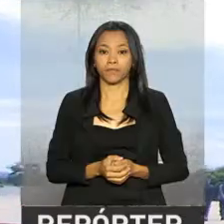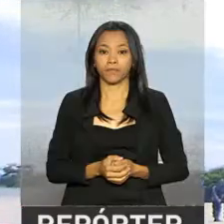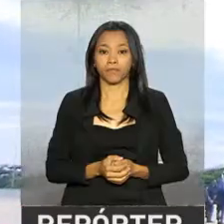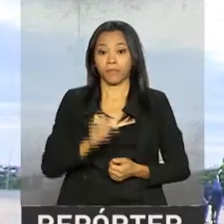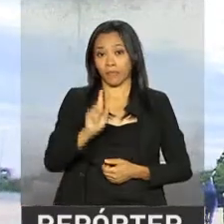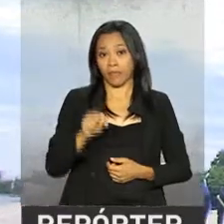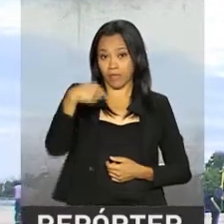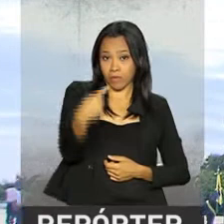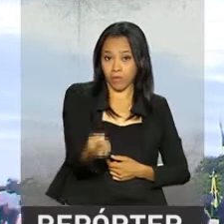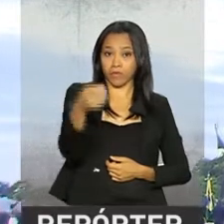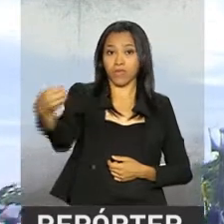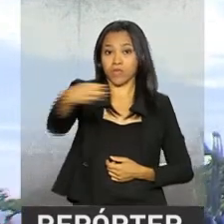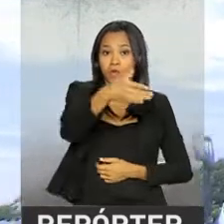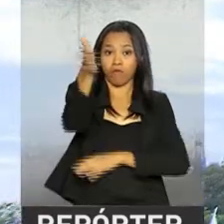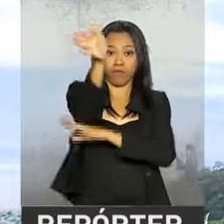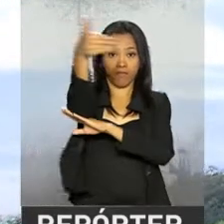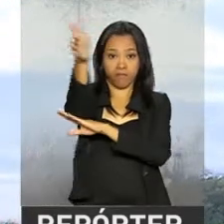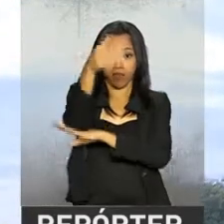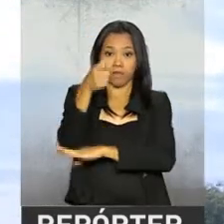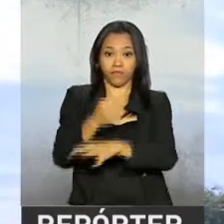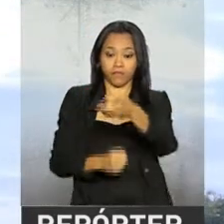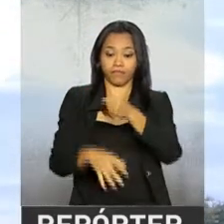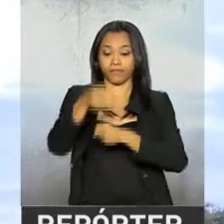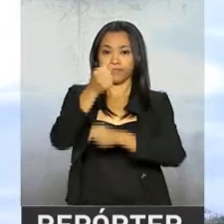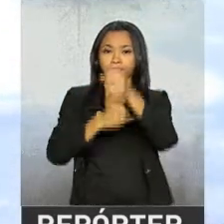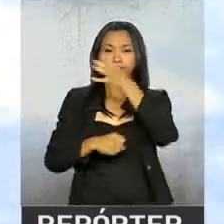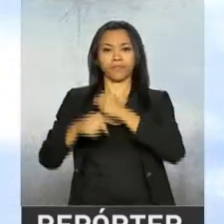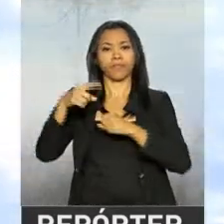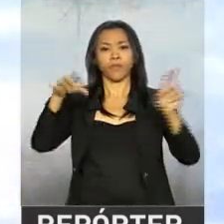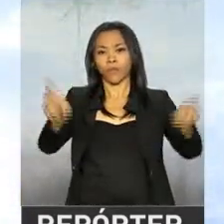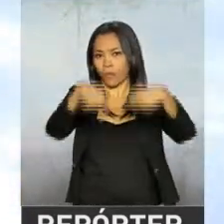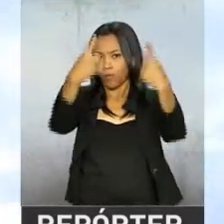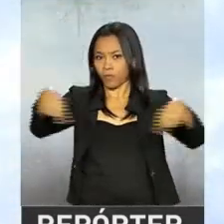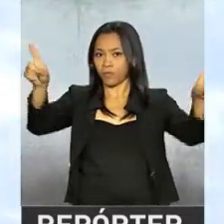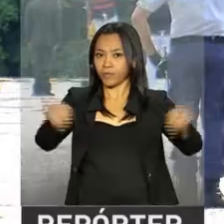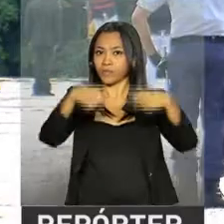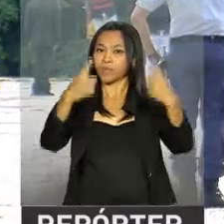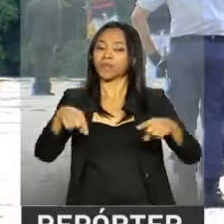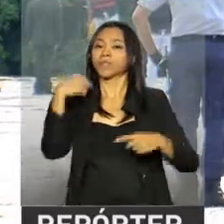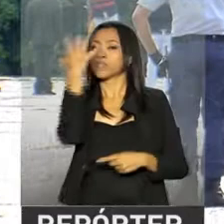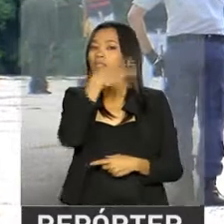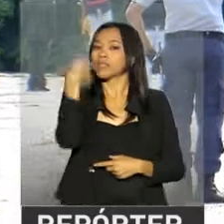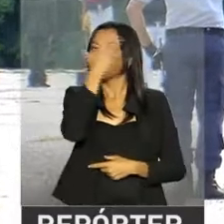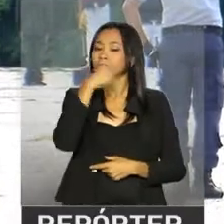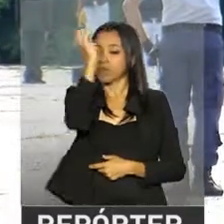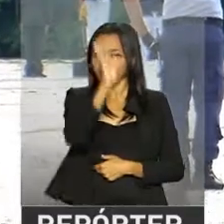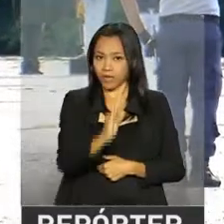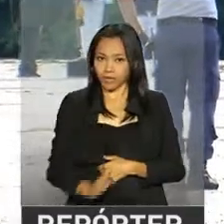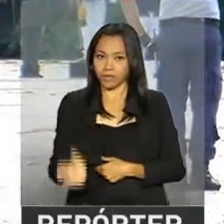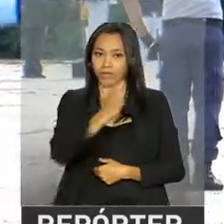Em seguida, a nova bandeira foi subindo ao som do hino nacional, sob a salva de tiros de canhão disparados